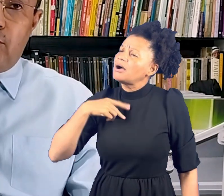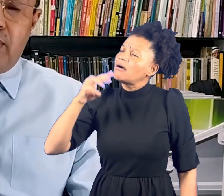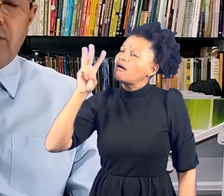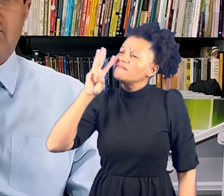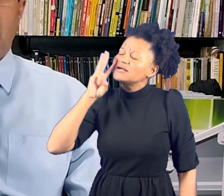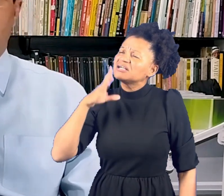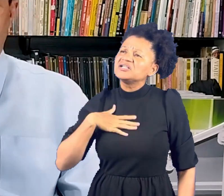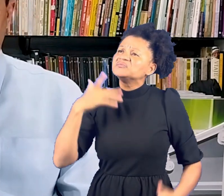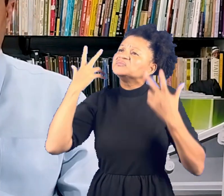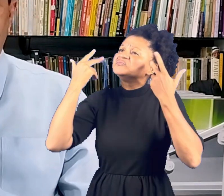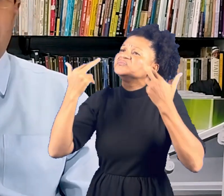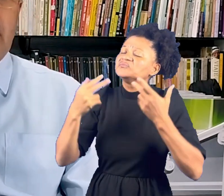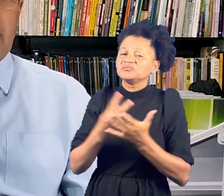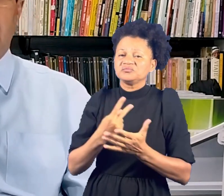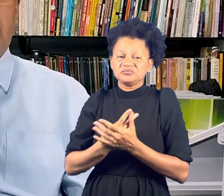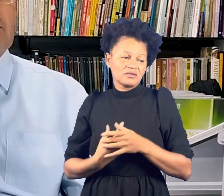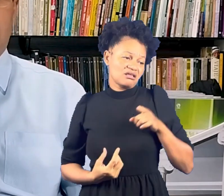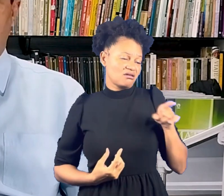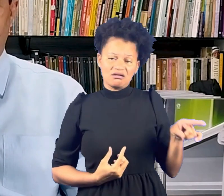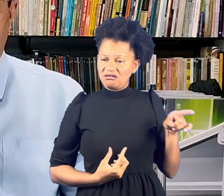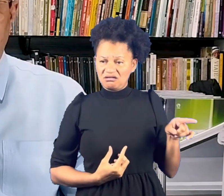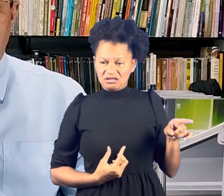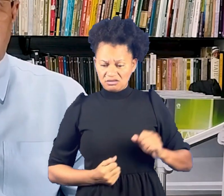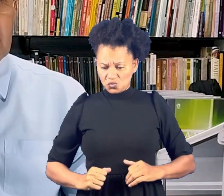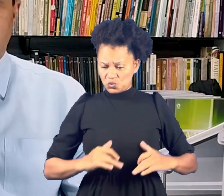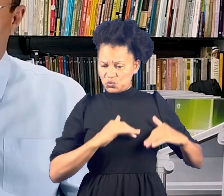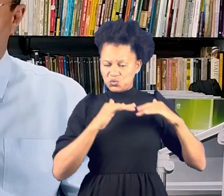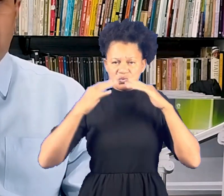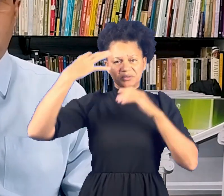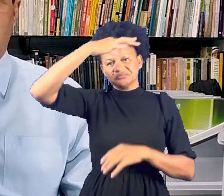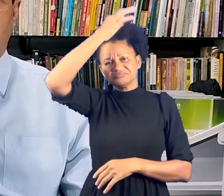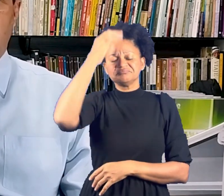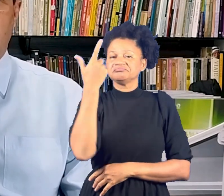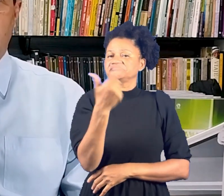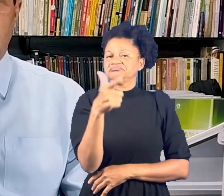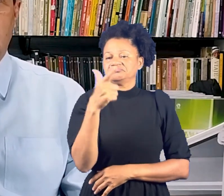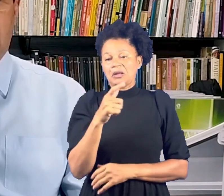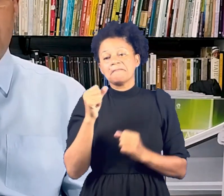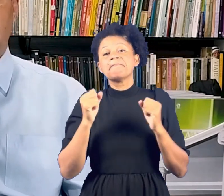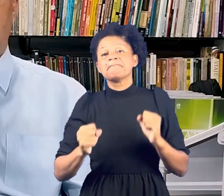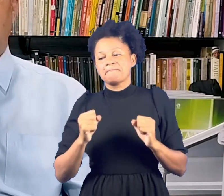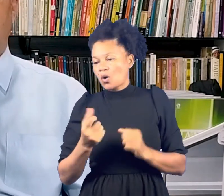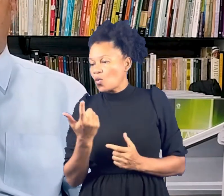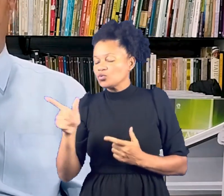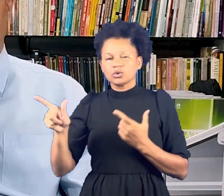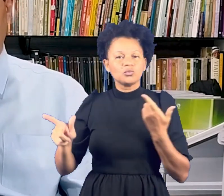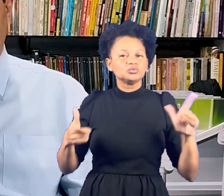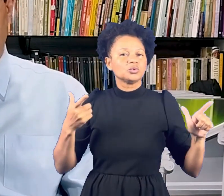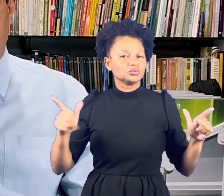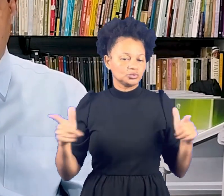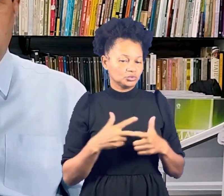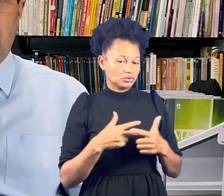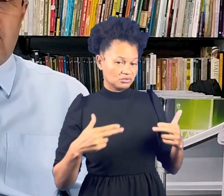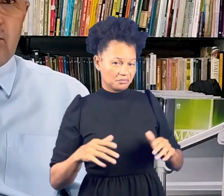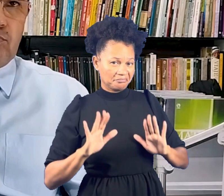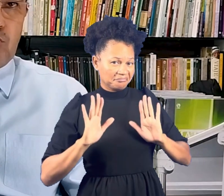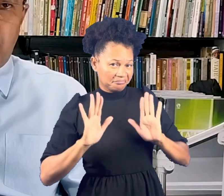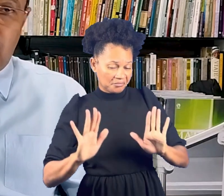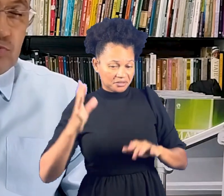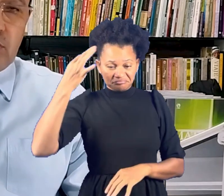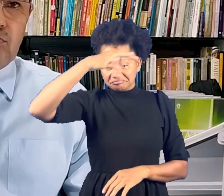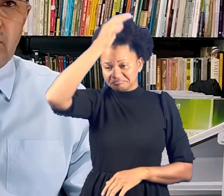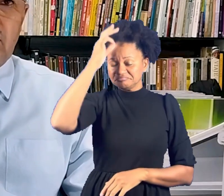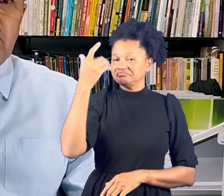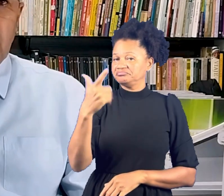estão conformados com o erro? Eles não são homens cheios do Espírito Santo. Eles podem estar cheios de outra coisa, agora